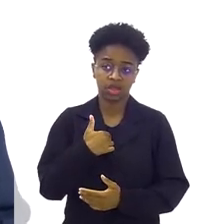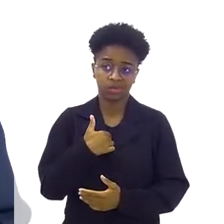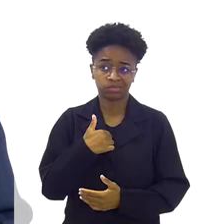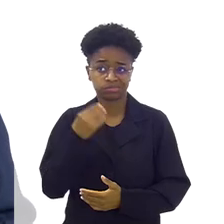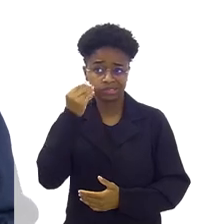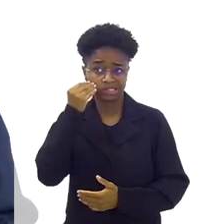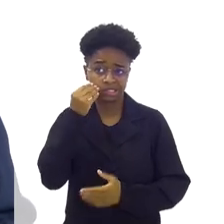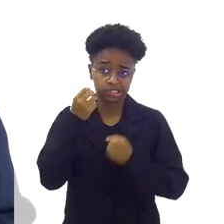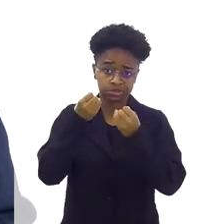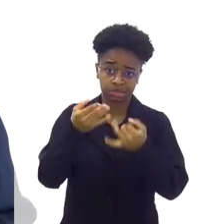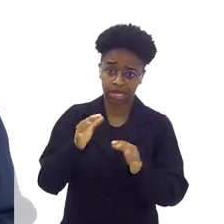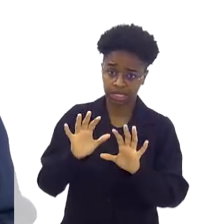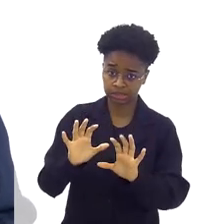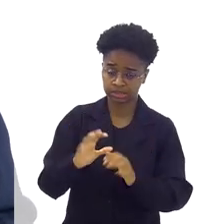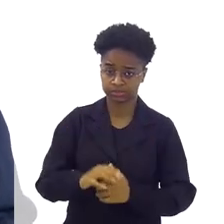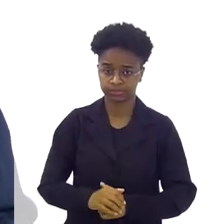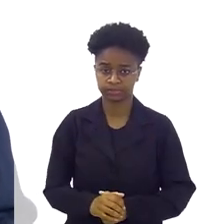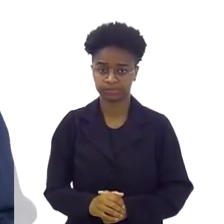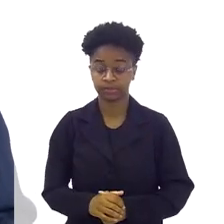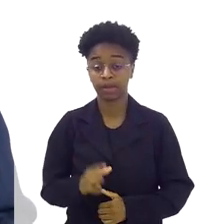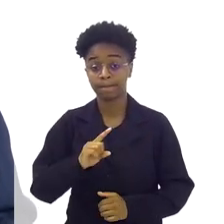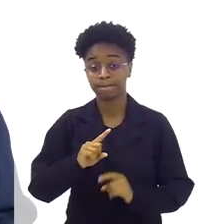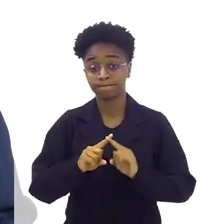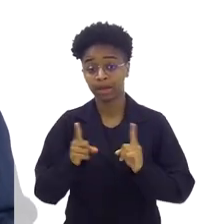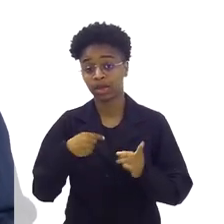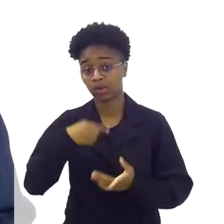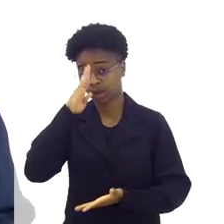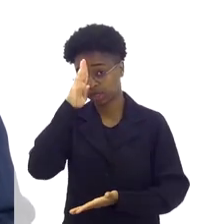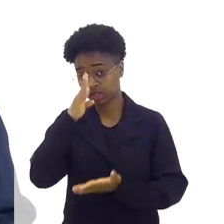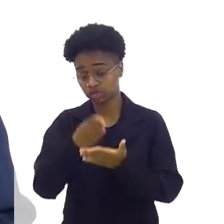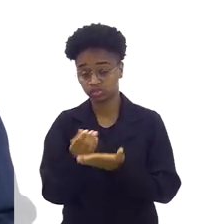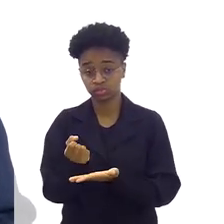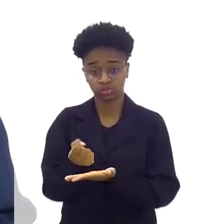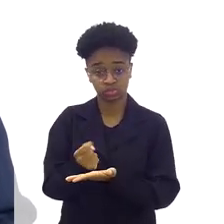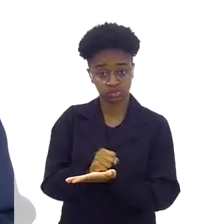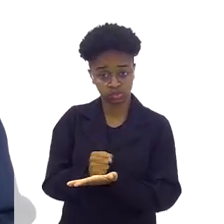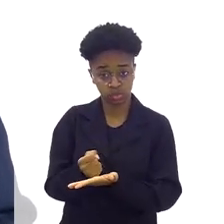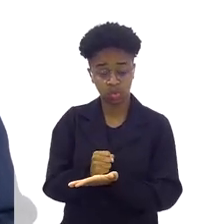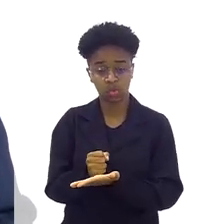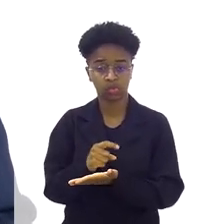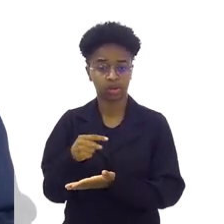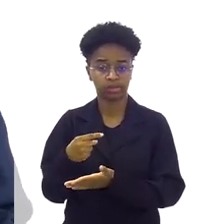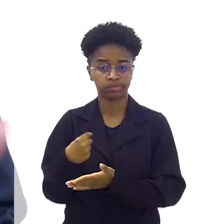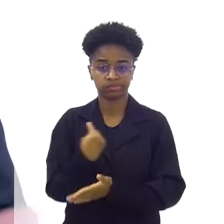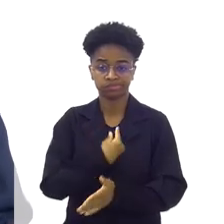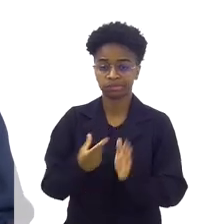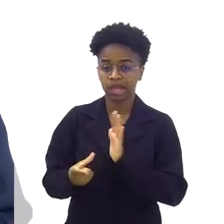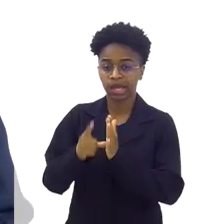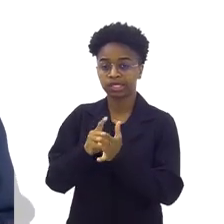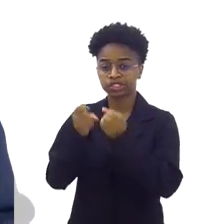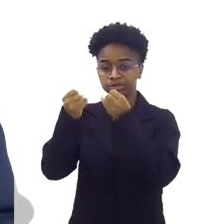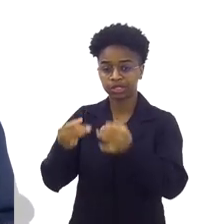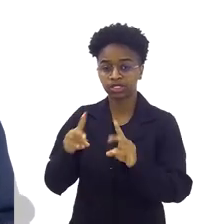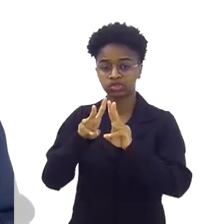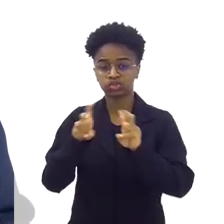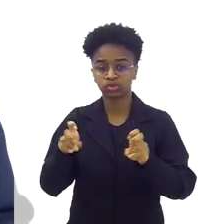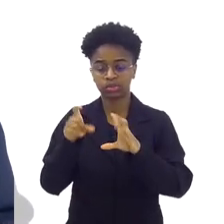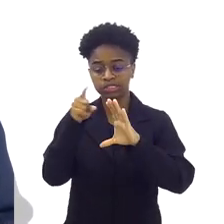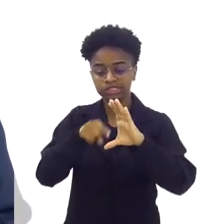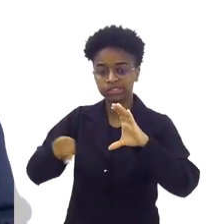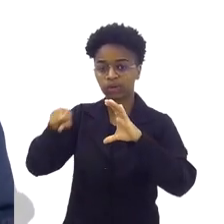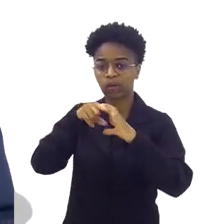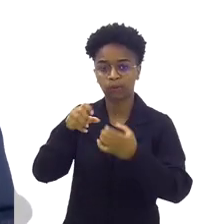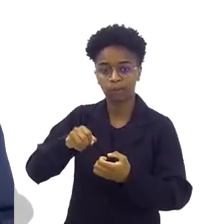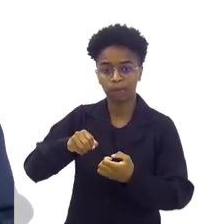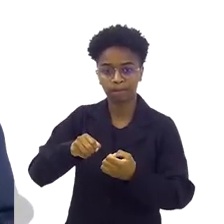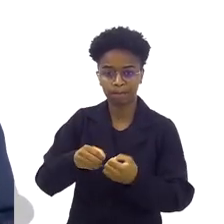se eu colocar dessa forma é mais fácil, mas... eu acredito muito que o jogo, a gente conversava antes até sobre a questão do